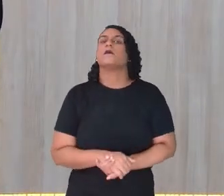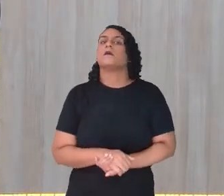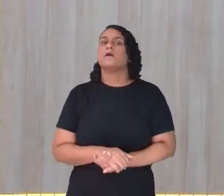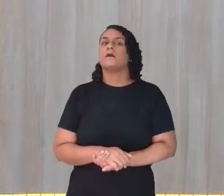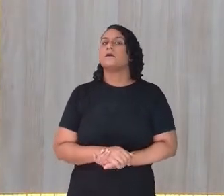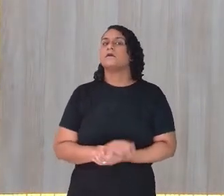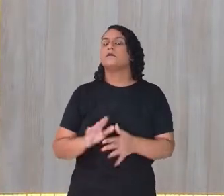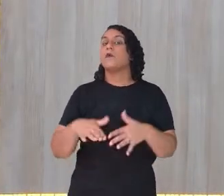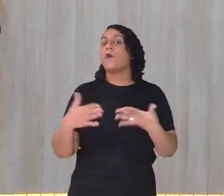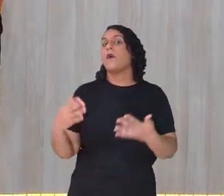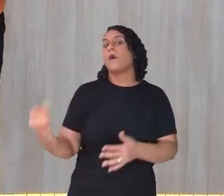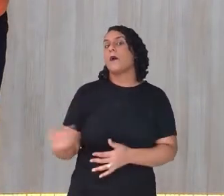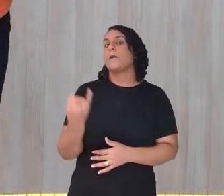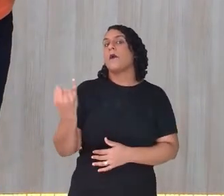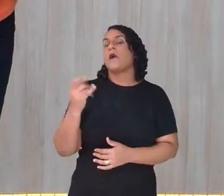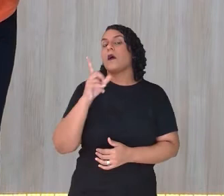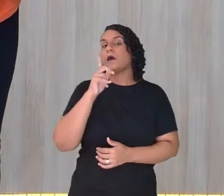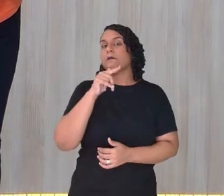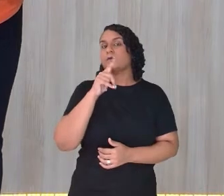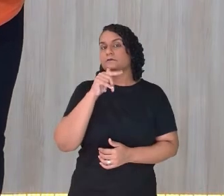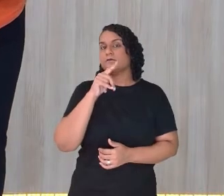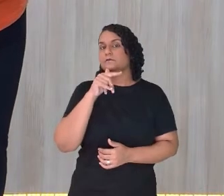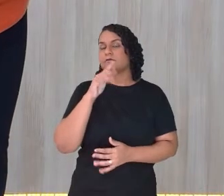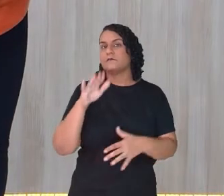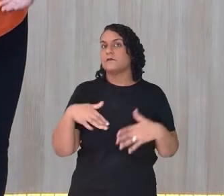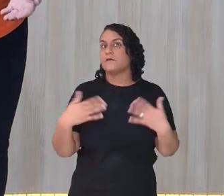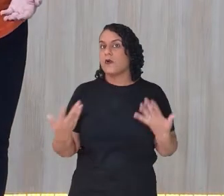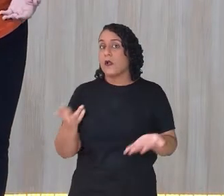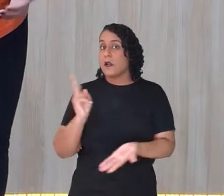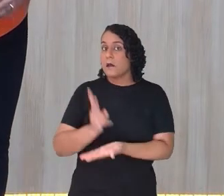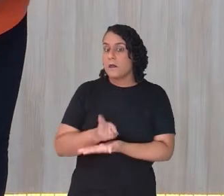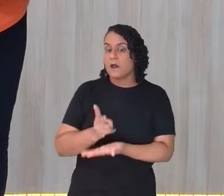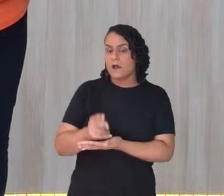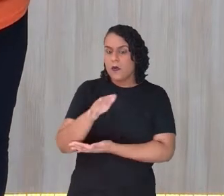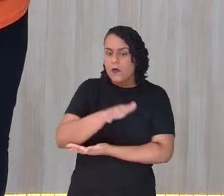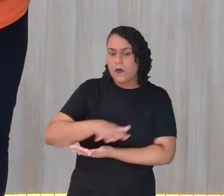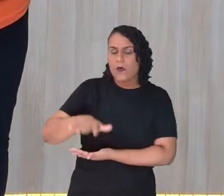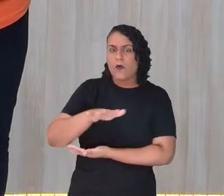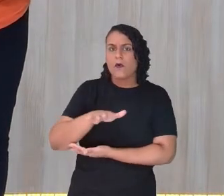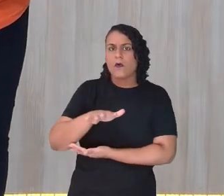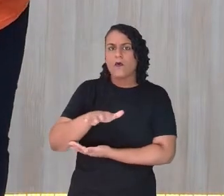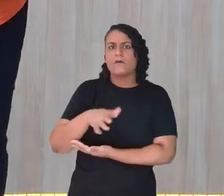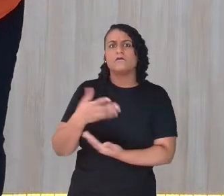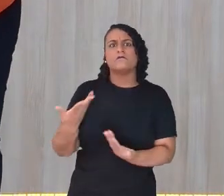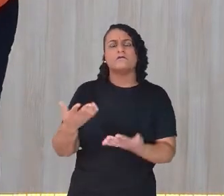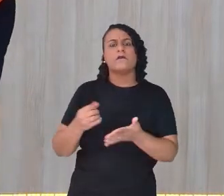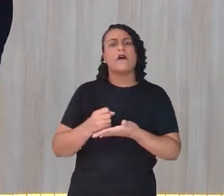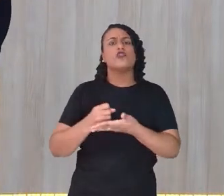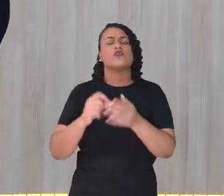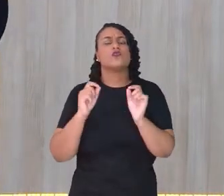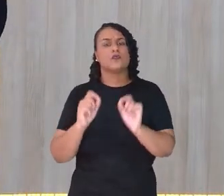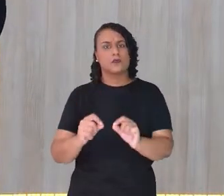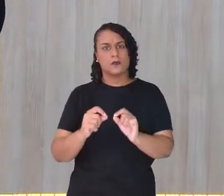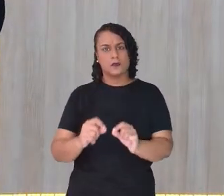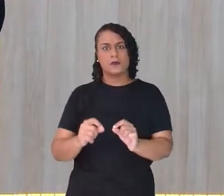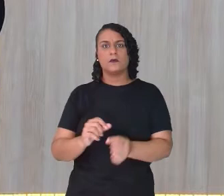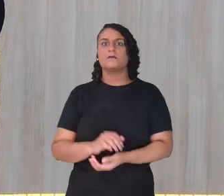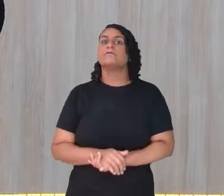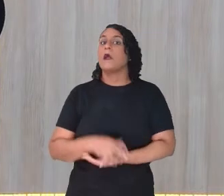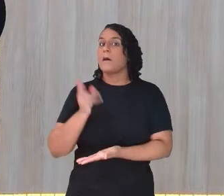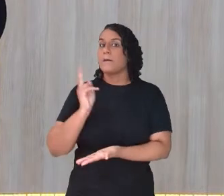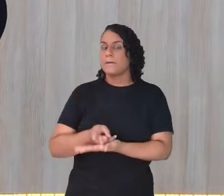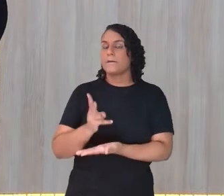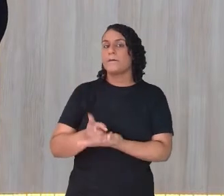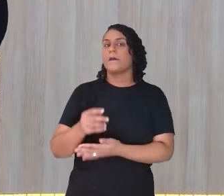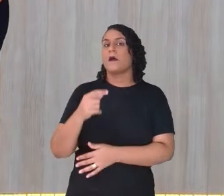é a importância dessa água? Ela permanecendo no ambiente vai favorecer o quê? Então vejam aqui, ó. A permanência